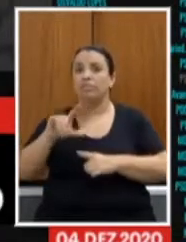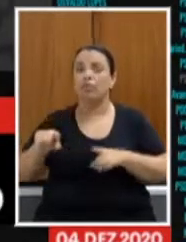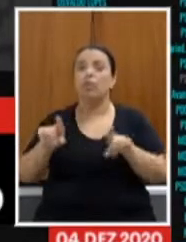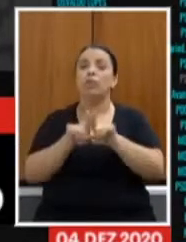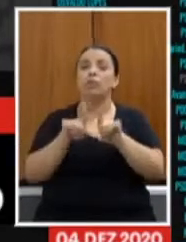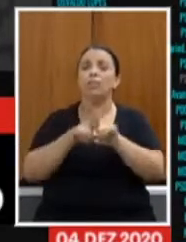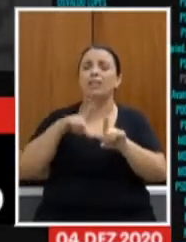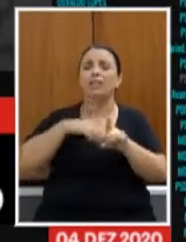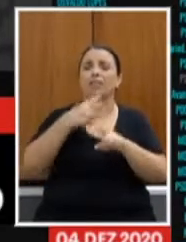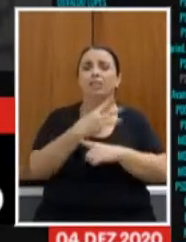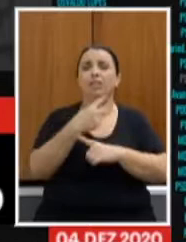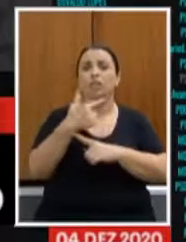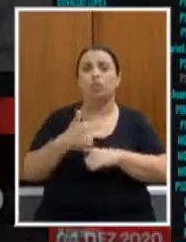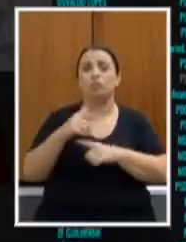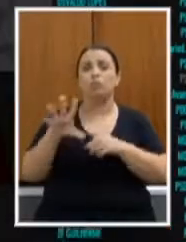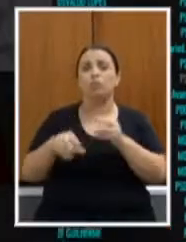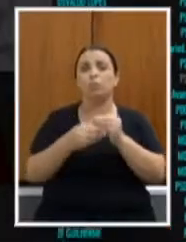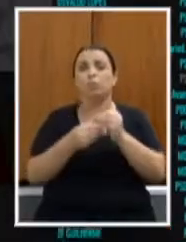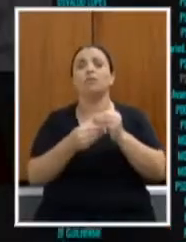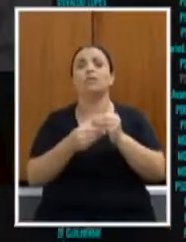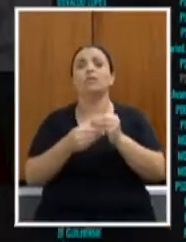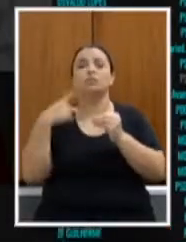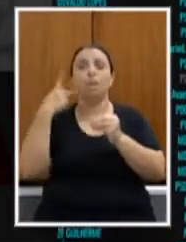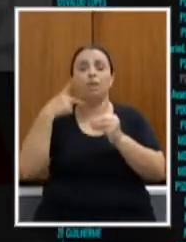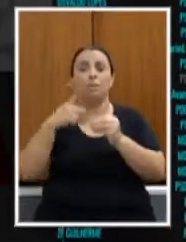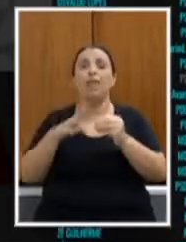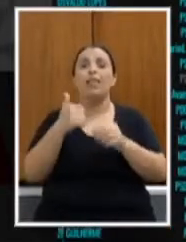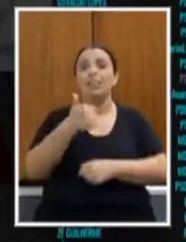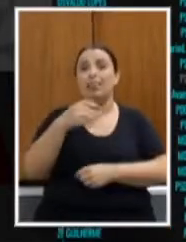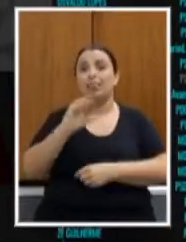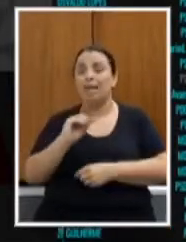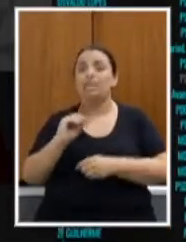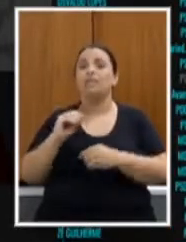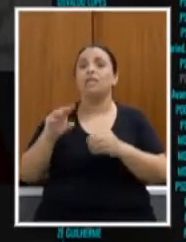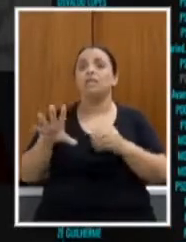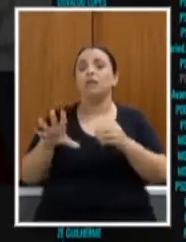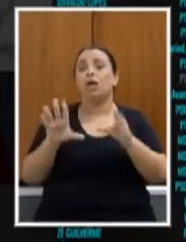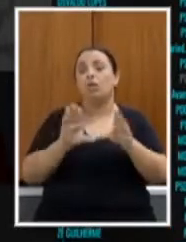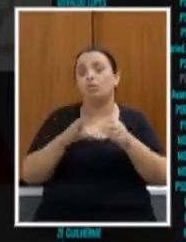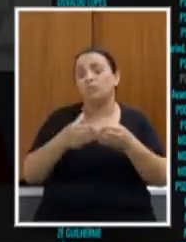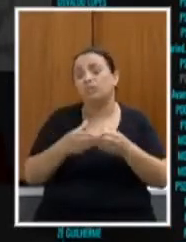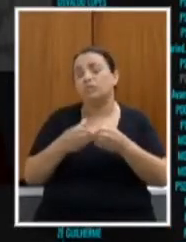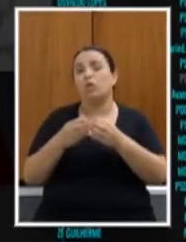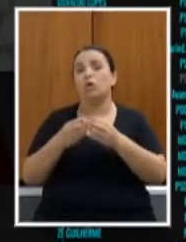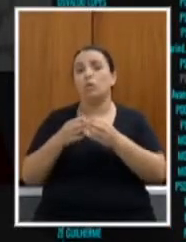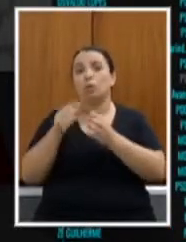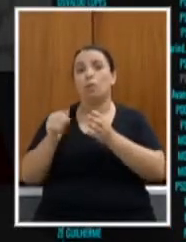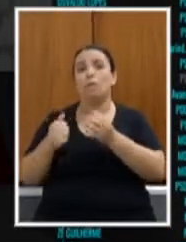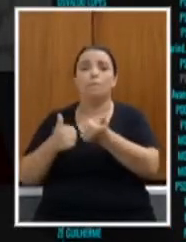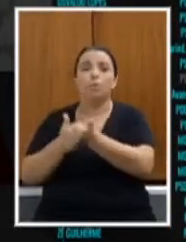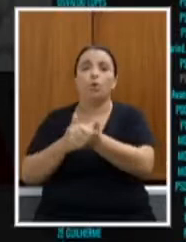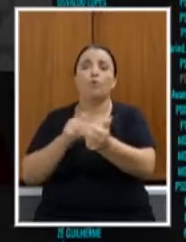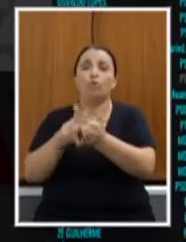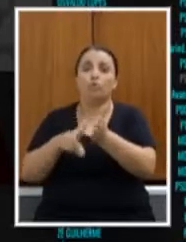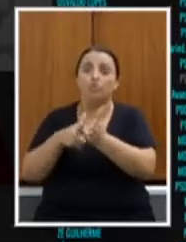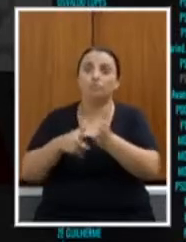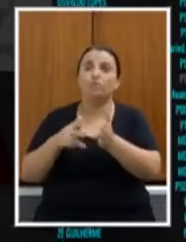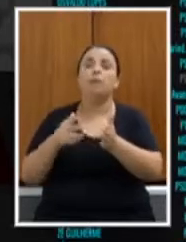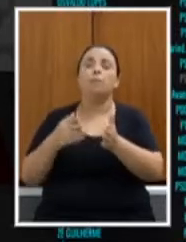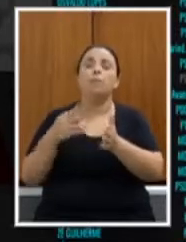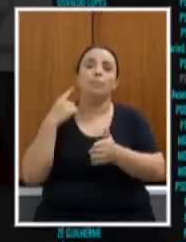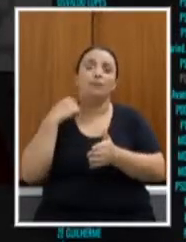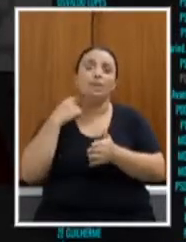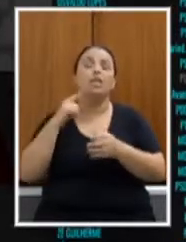de parlamentares, 10 da Comissão Extraordinária Pró-Ferrovias Mineiras e uma do Bloco Sou Minas Gerais. Sou Minas Demais,